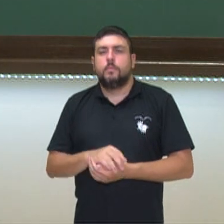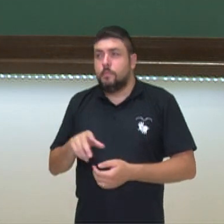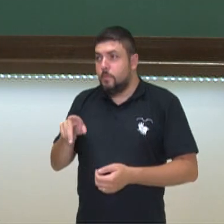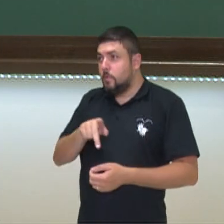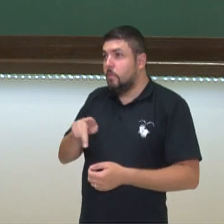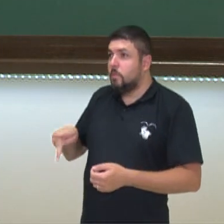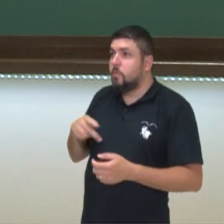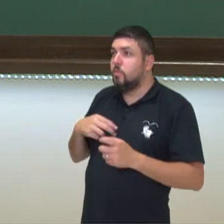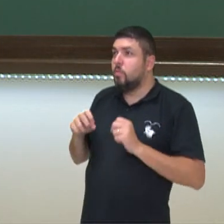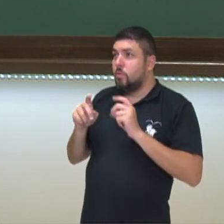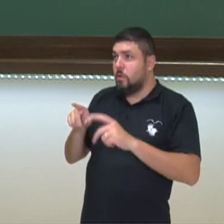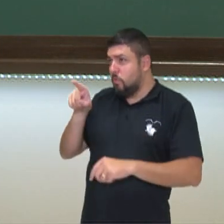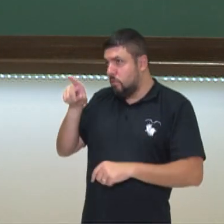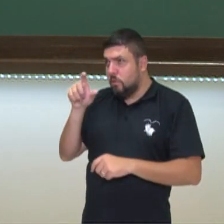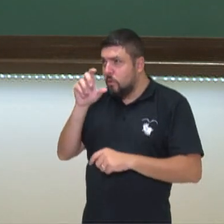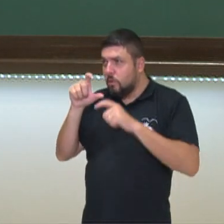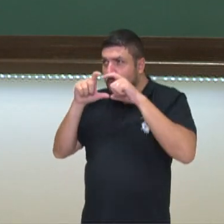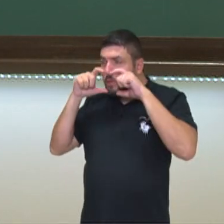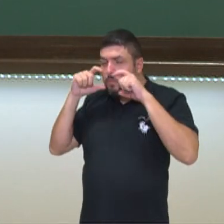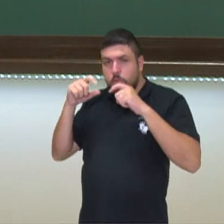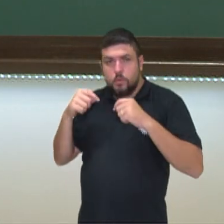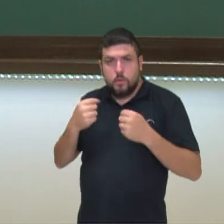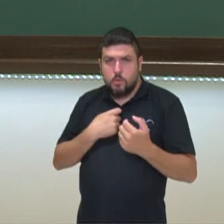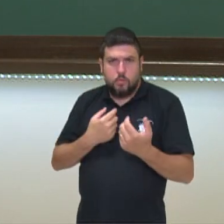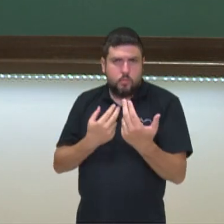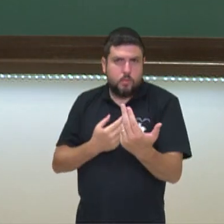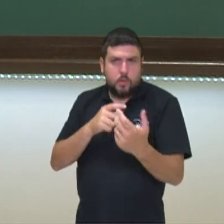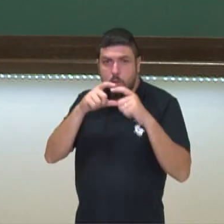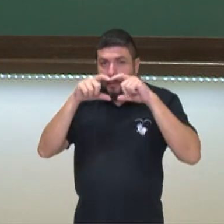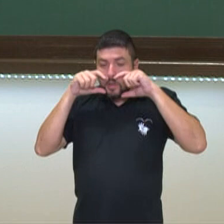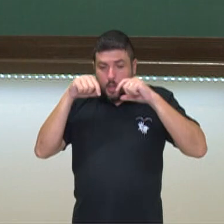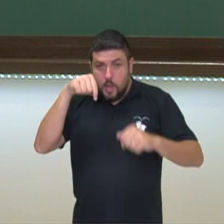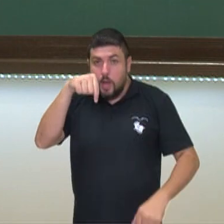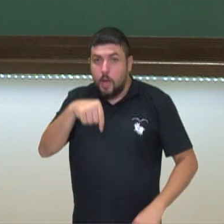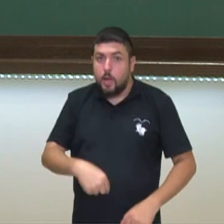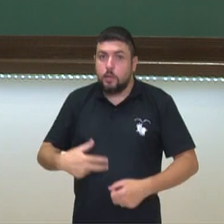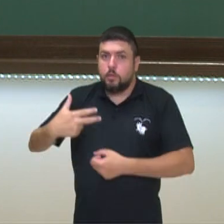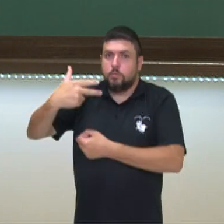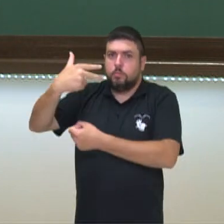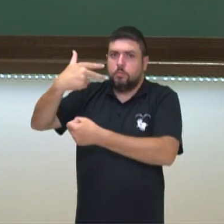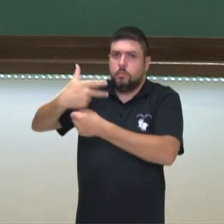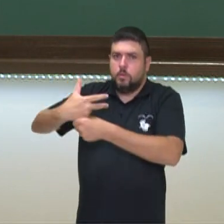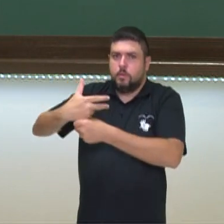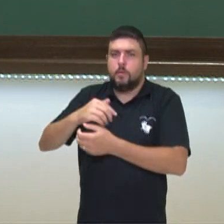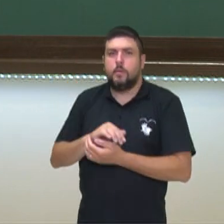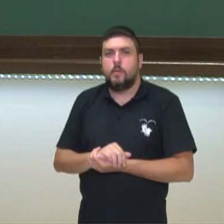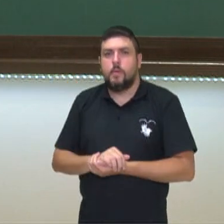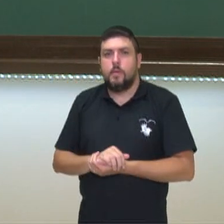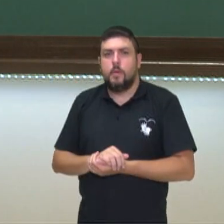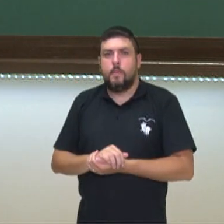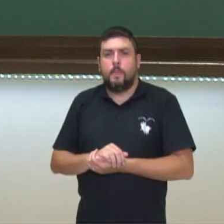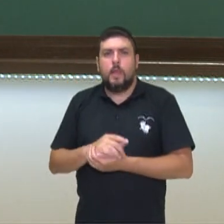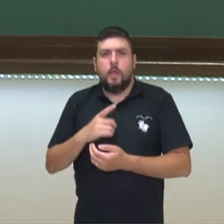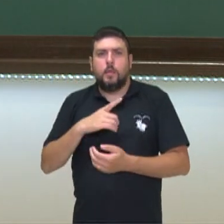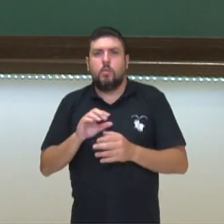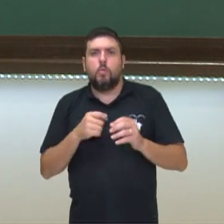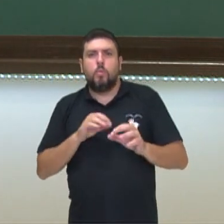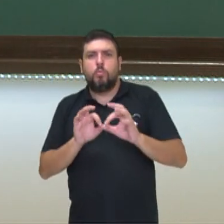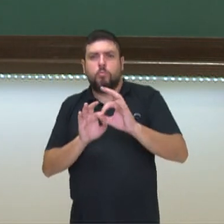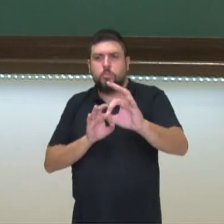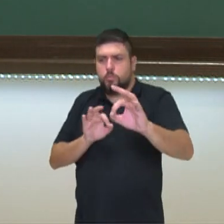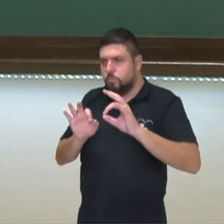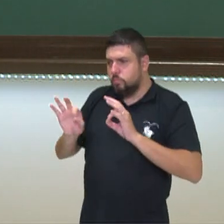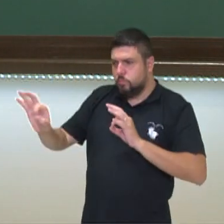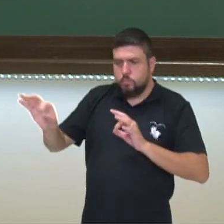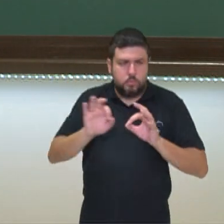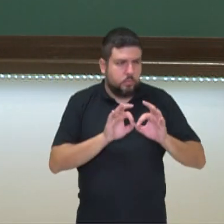mas você não está de máscara. Eu não estou aqui, porque eu estou gravando, tem aqui uma distância entre as pessoas.